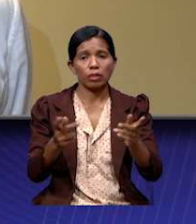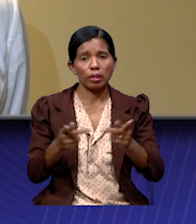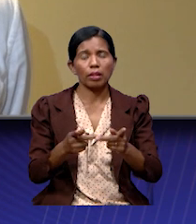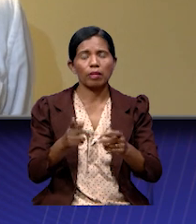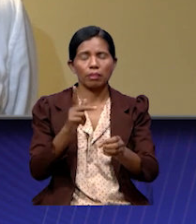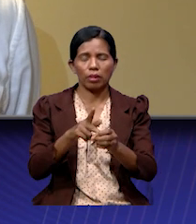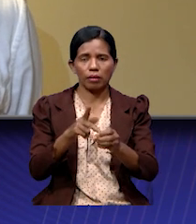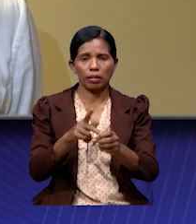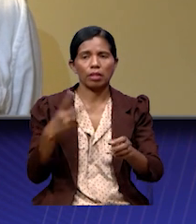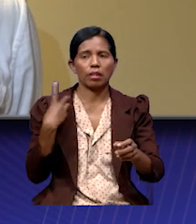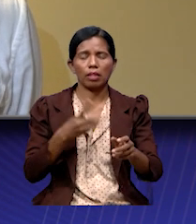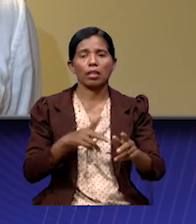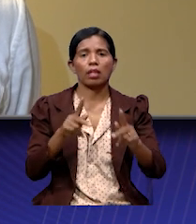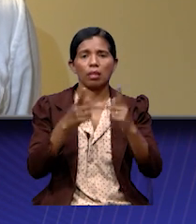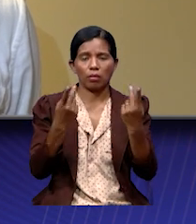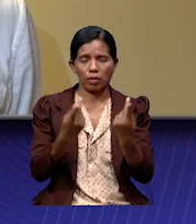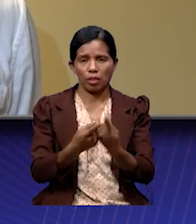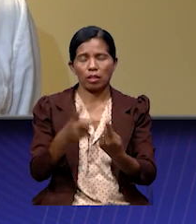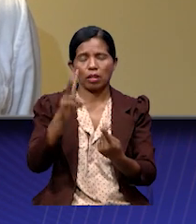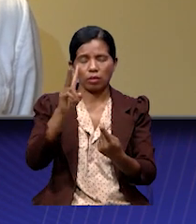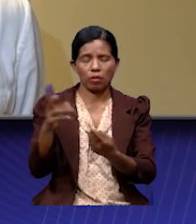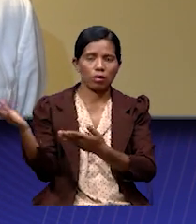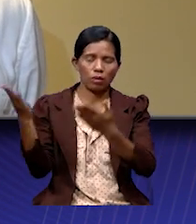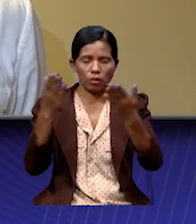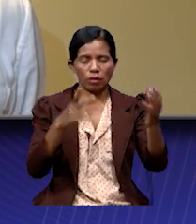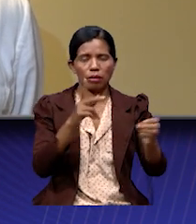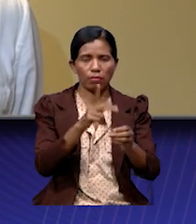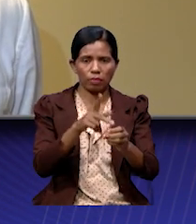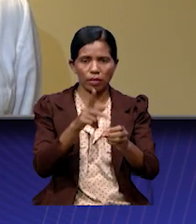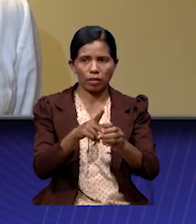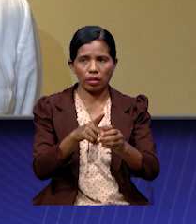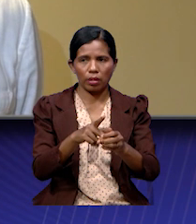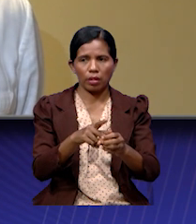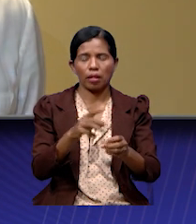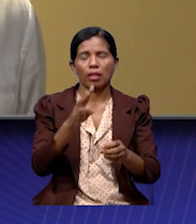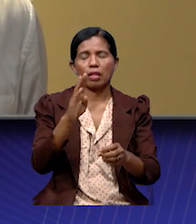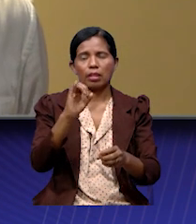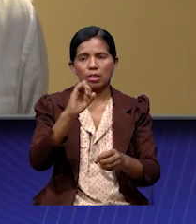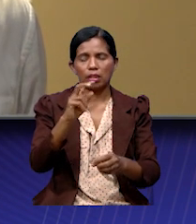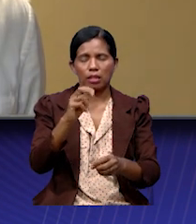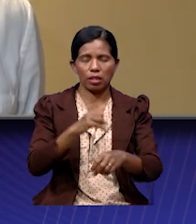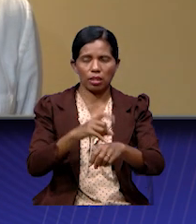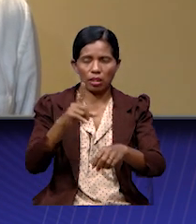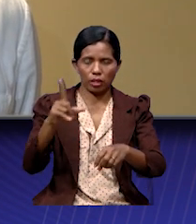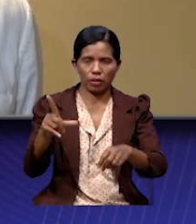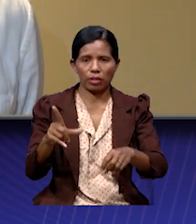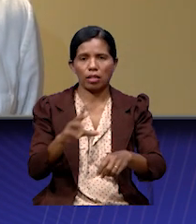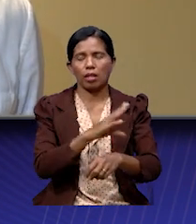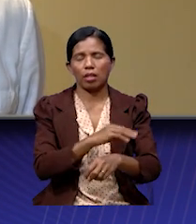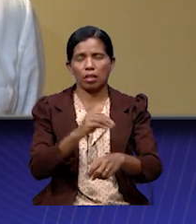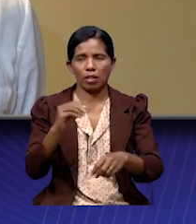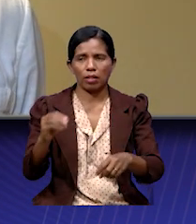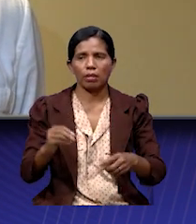empresa rua ni be maka halo importasau maka Pertamina Internasional Timor Timor